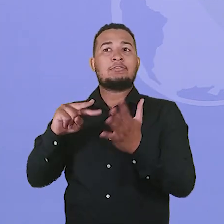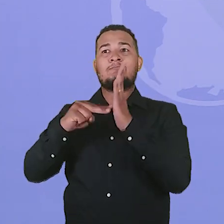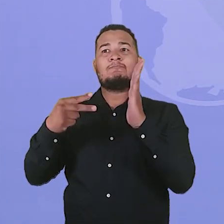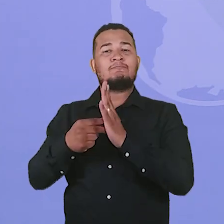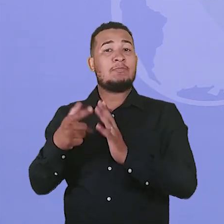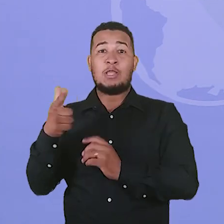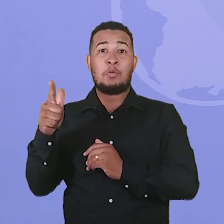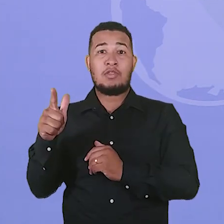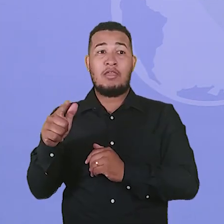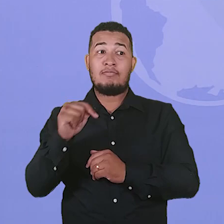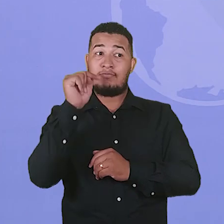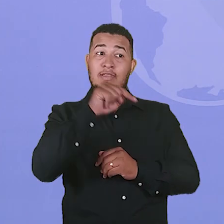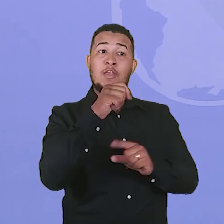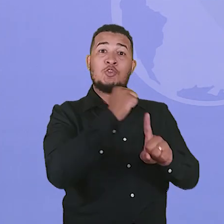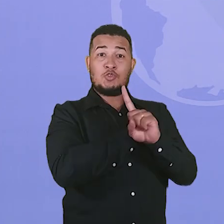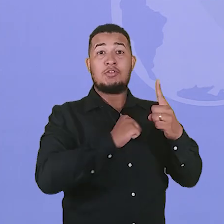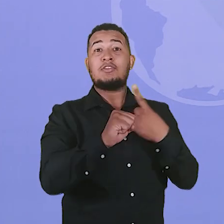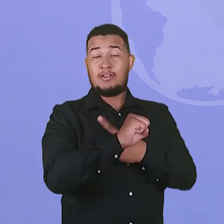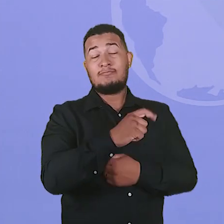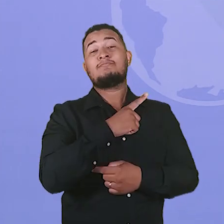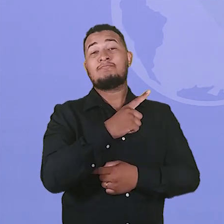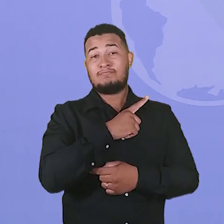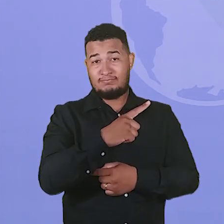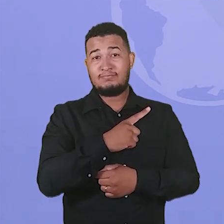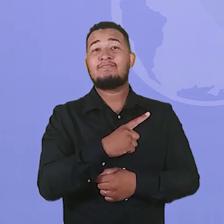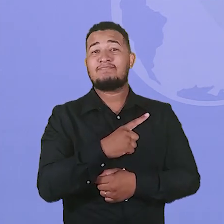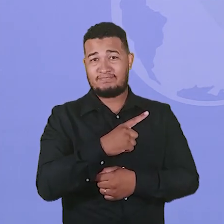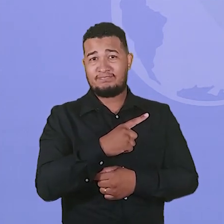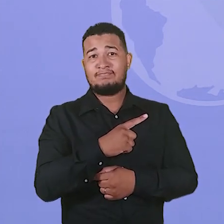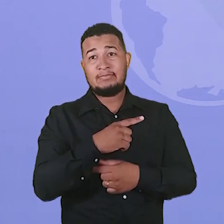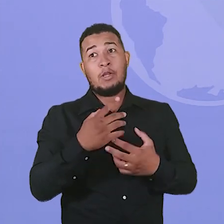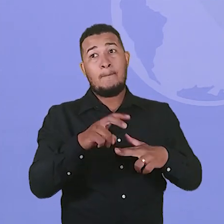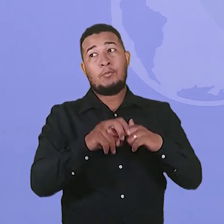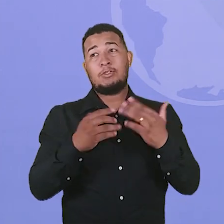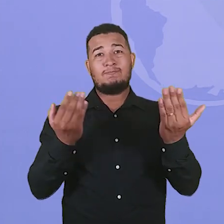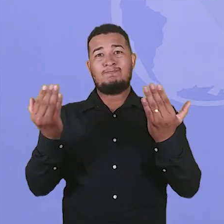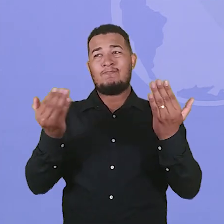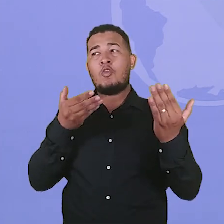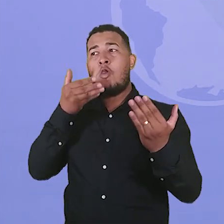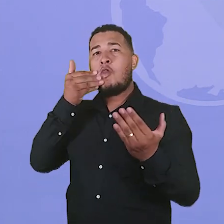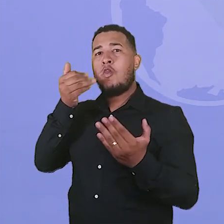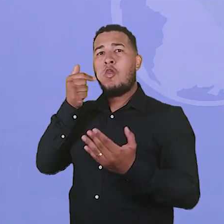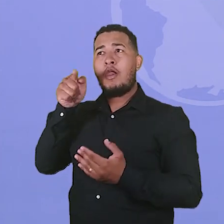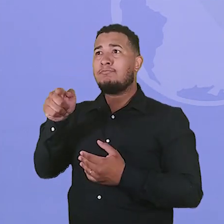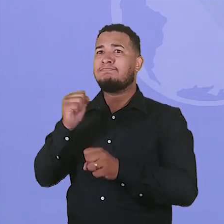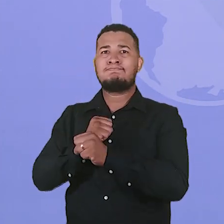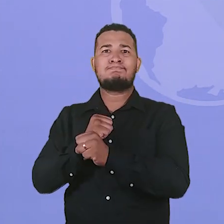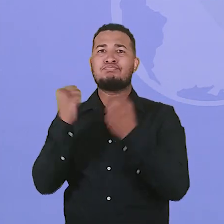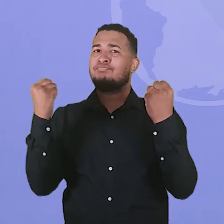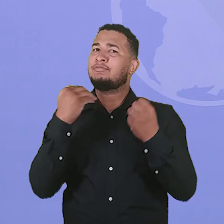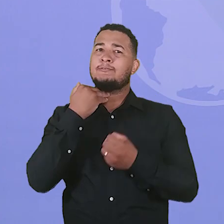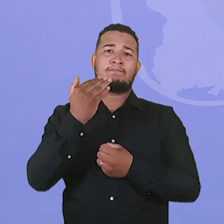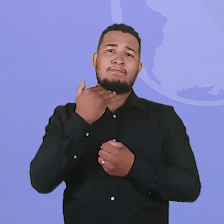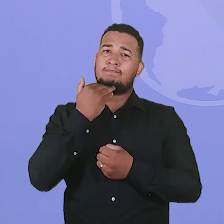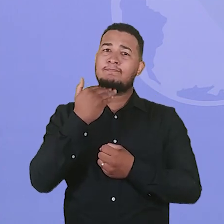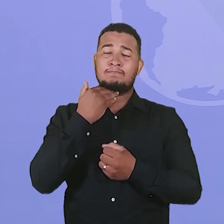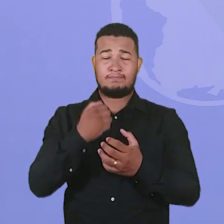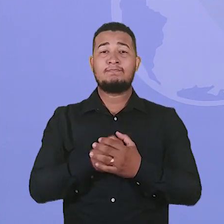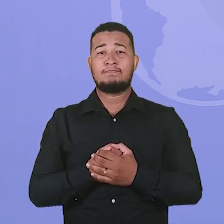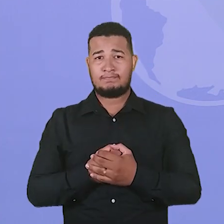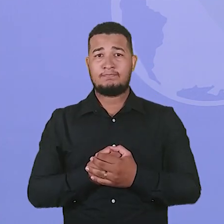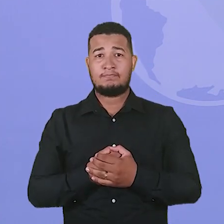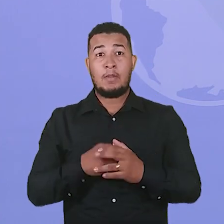sentido. E já na realidade social, o fenômeno social tem intenção e